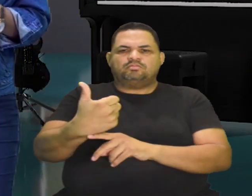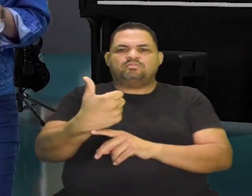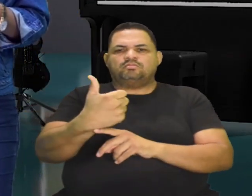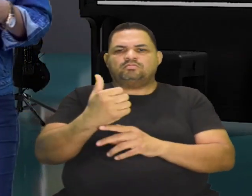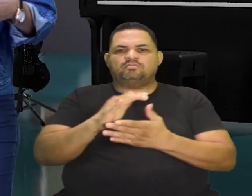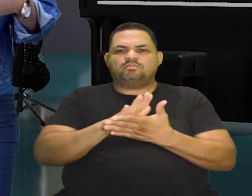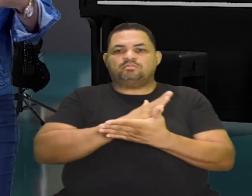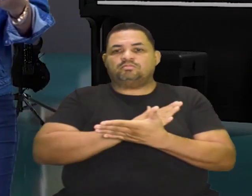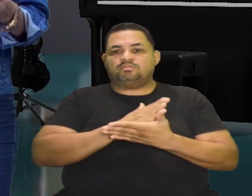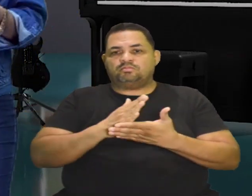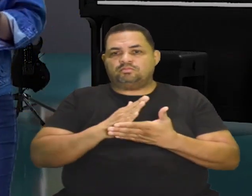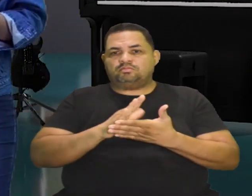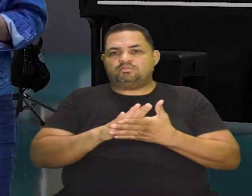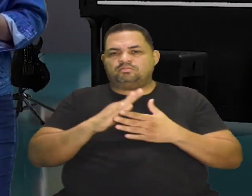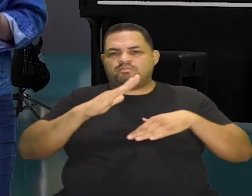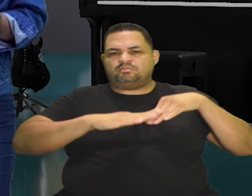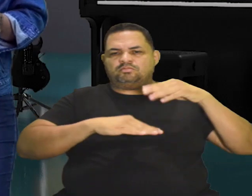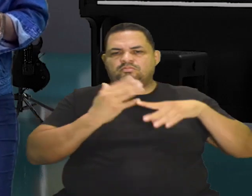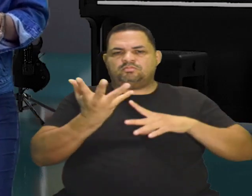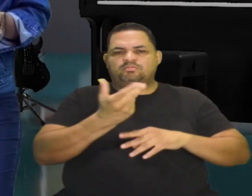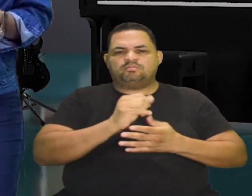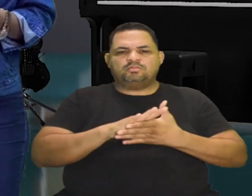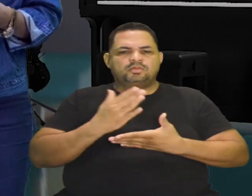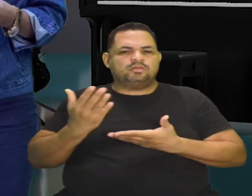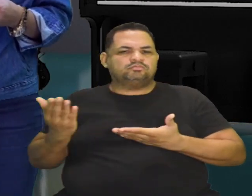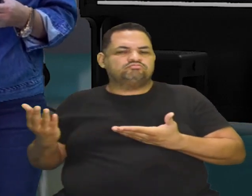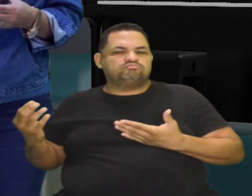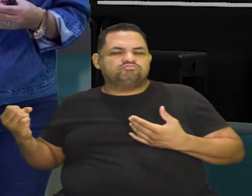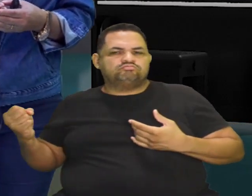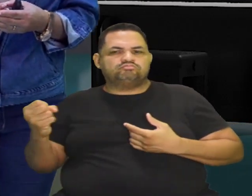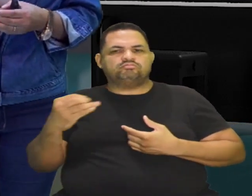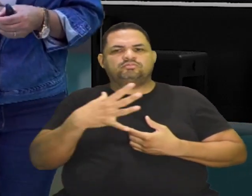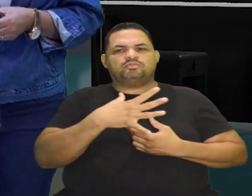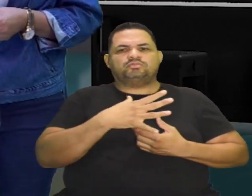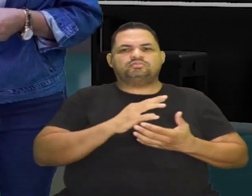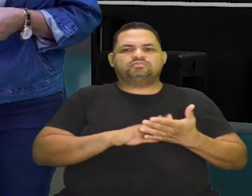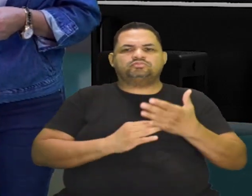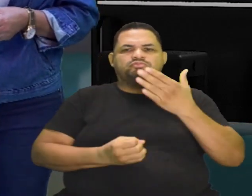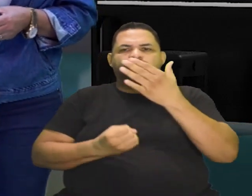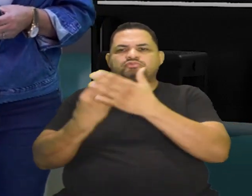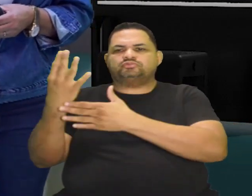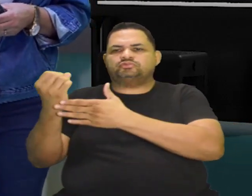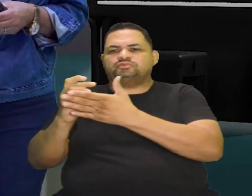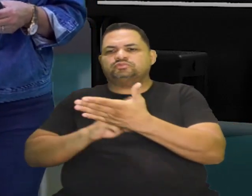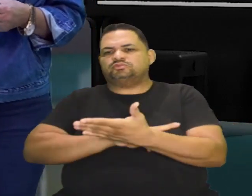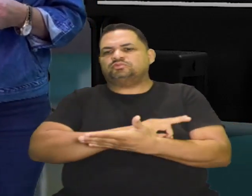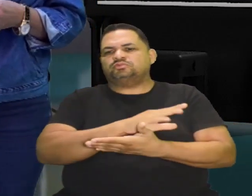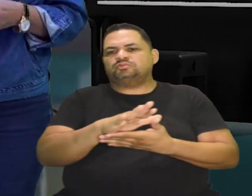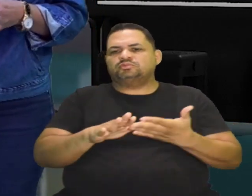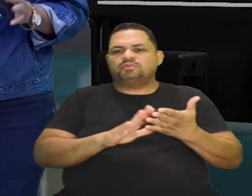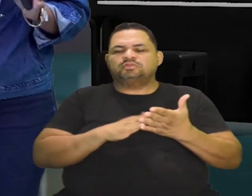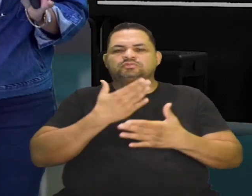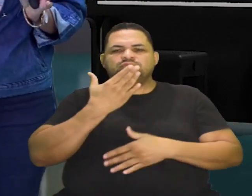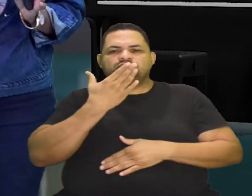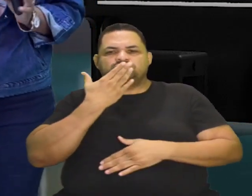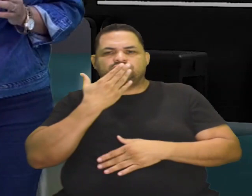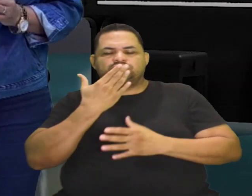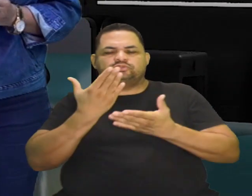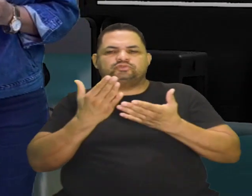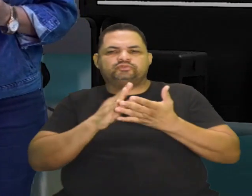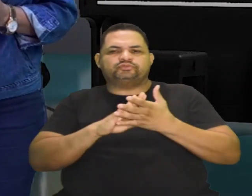partir daí, os artistas foram inovando, foram surgindo vários estilos artísticos, que vocês vão aprender todos